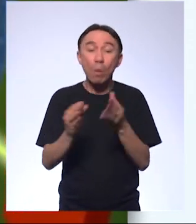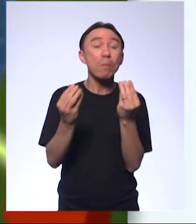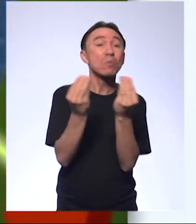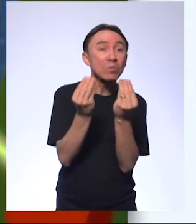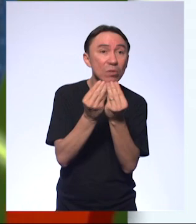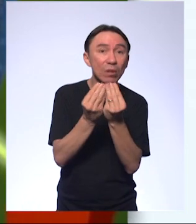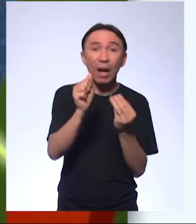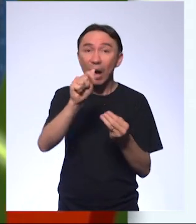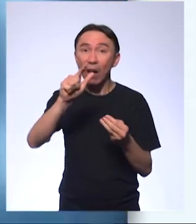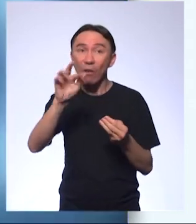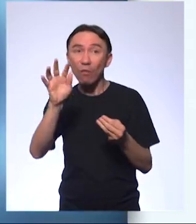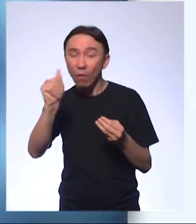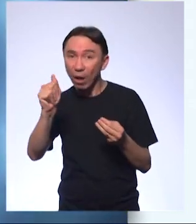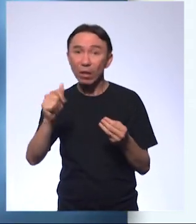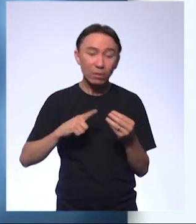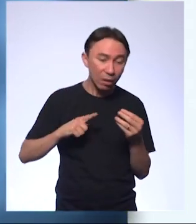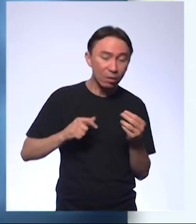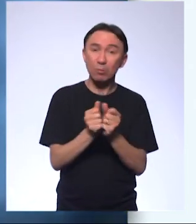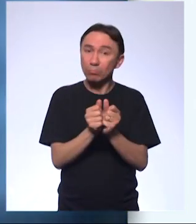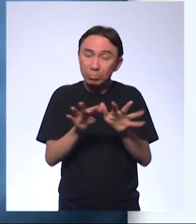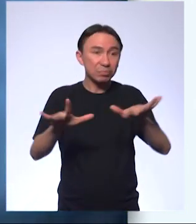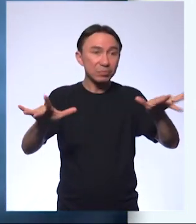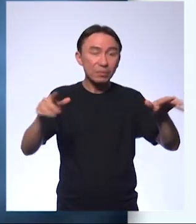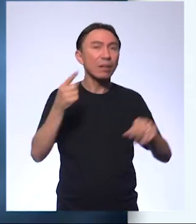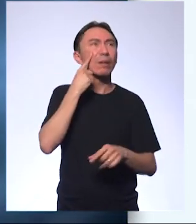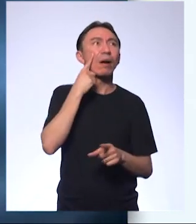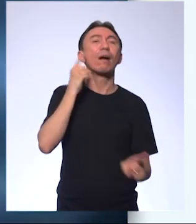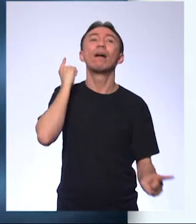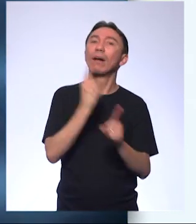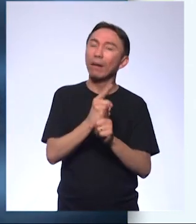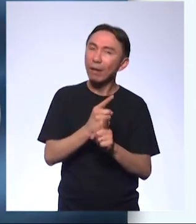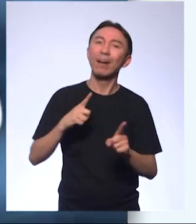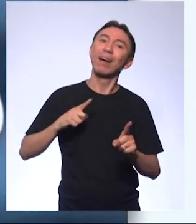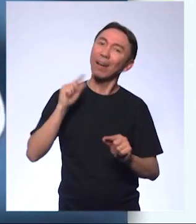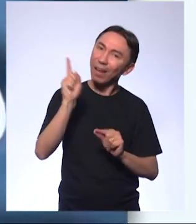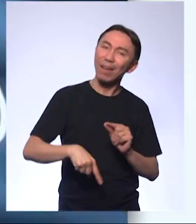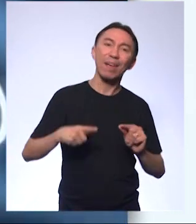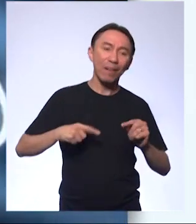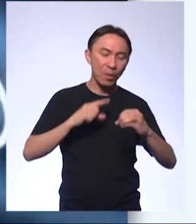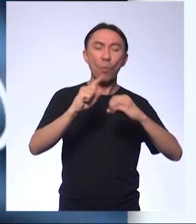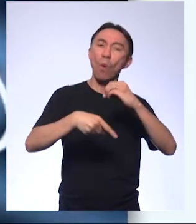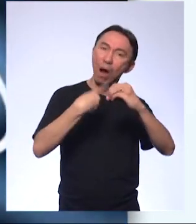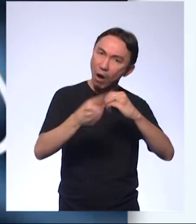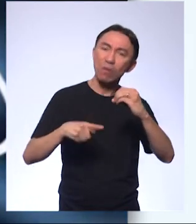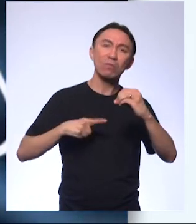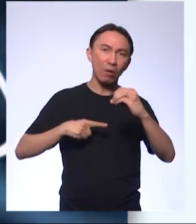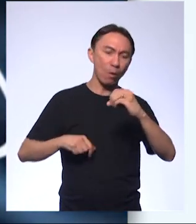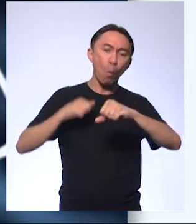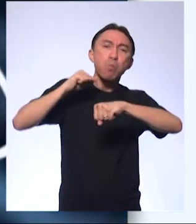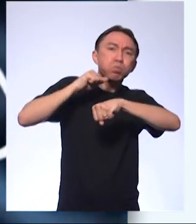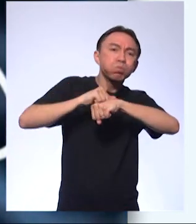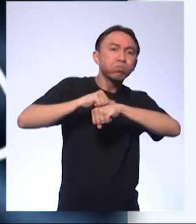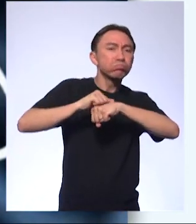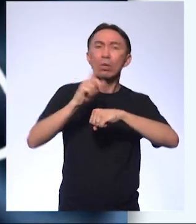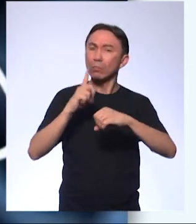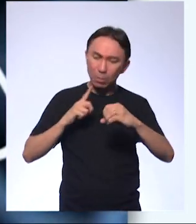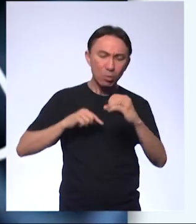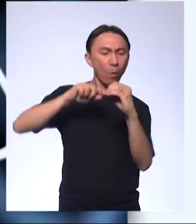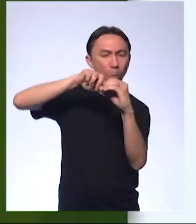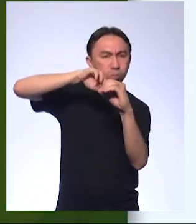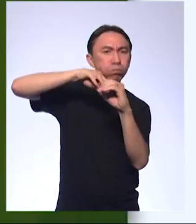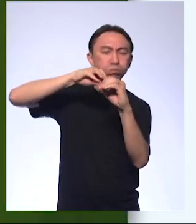dessas partículas. Rutherford notou que a maioria das partículas alfa atravessava a lâmina de ouro sem sofrer.